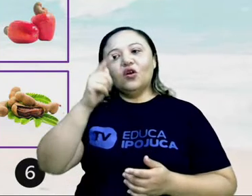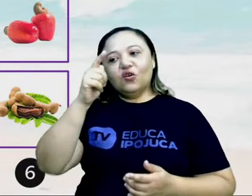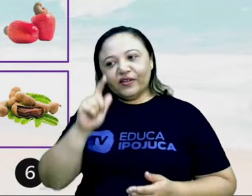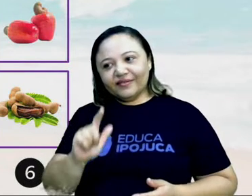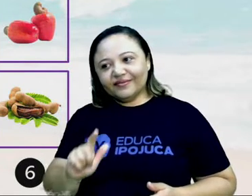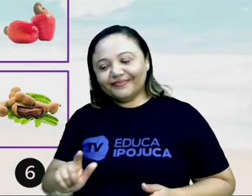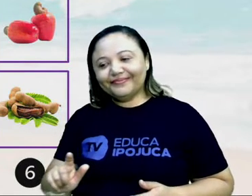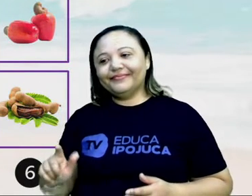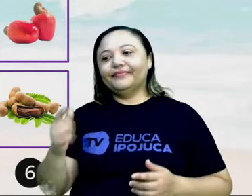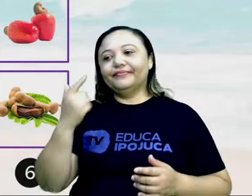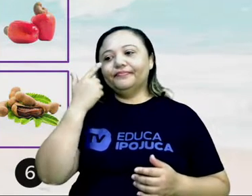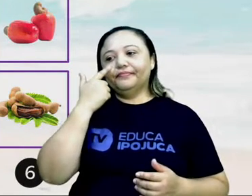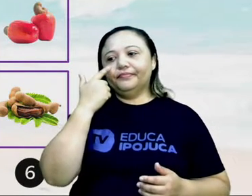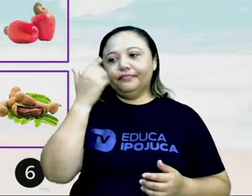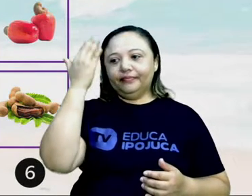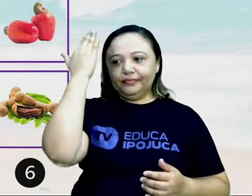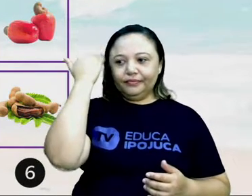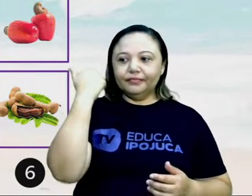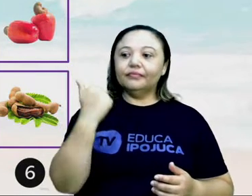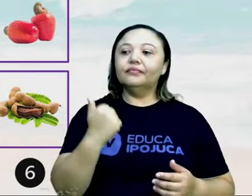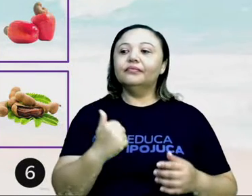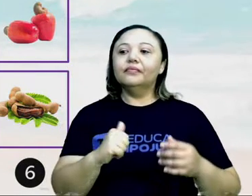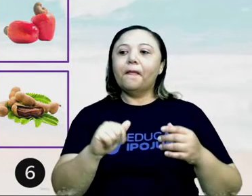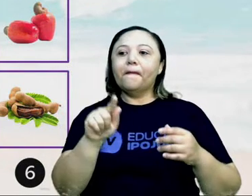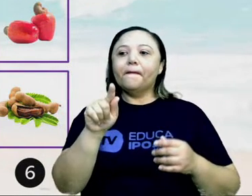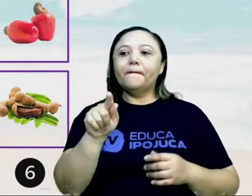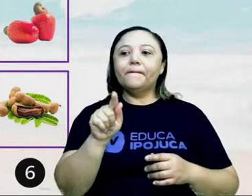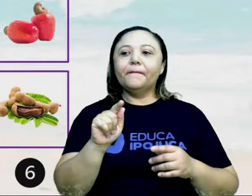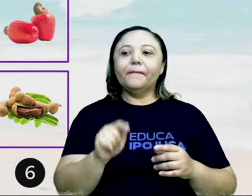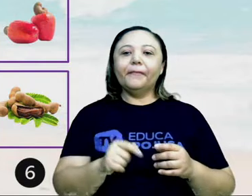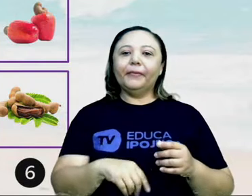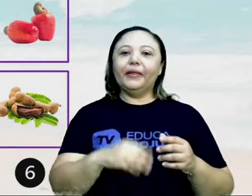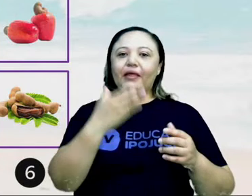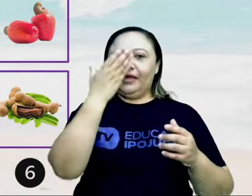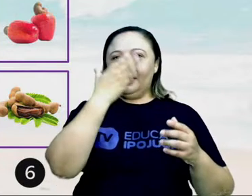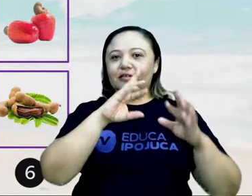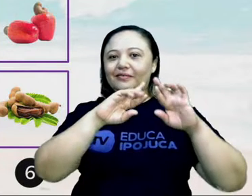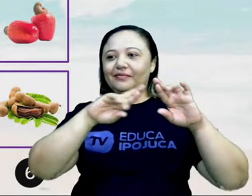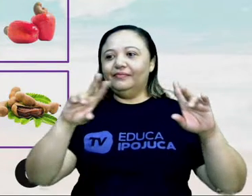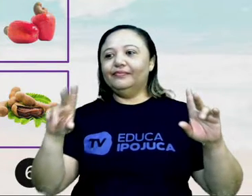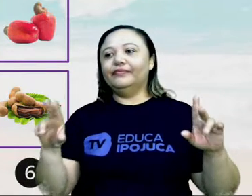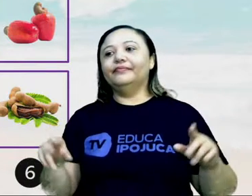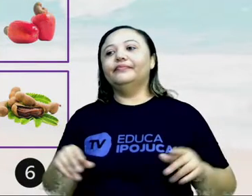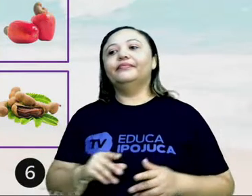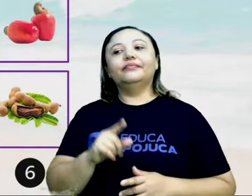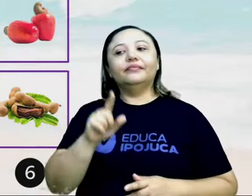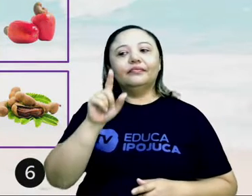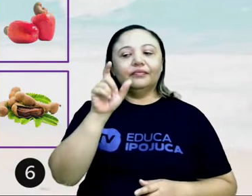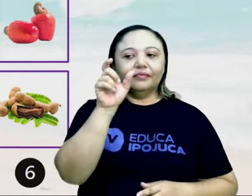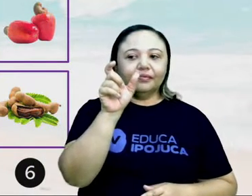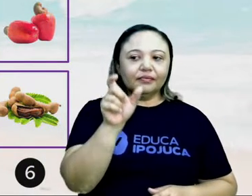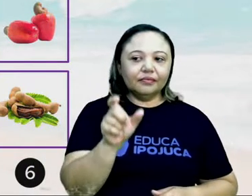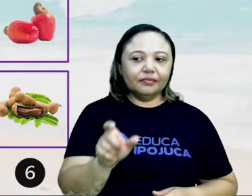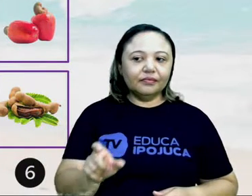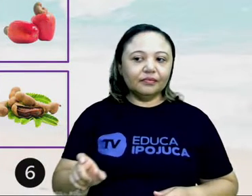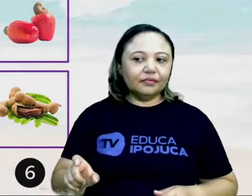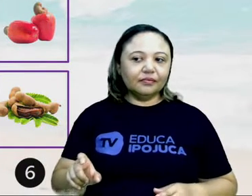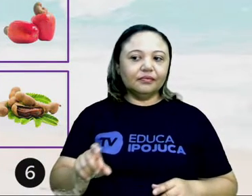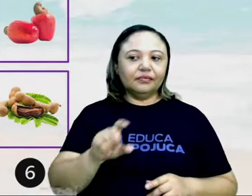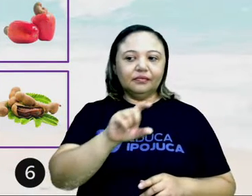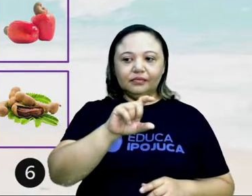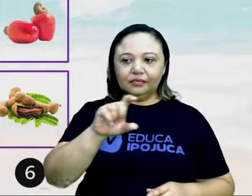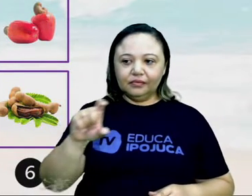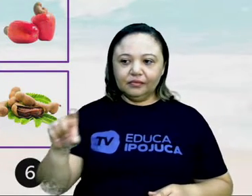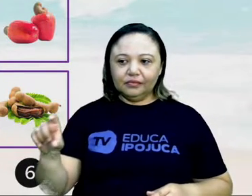vocês memorizarem agora com a posição. Agora com a posição. Então, tem, vocês lembrem de me